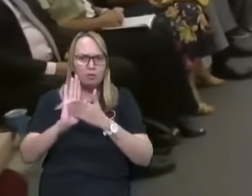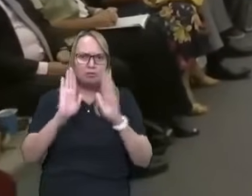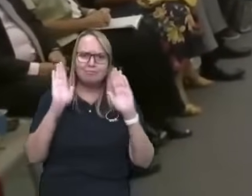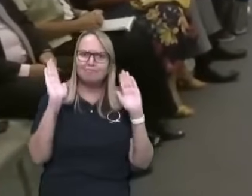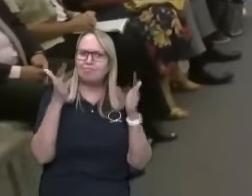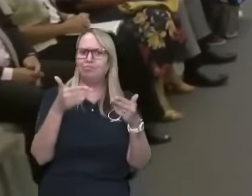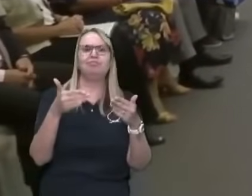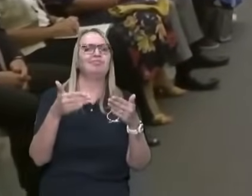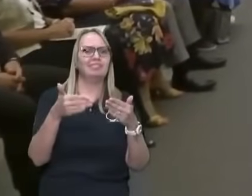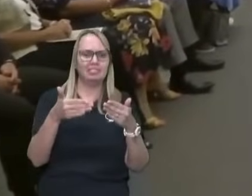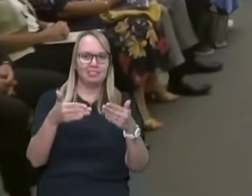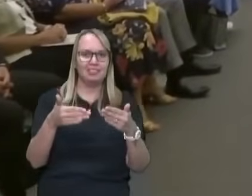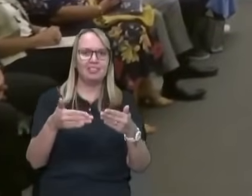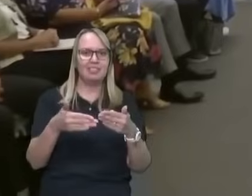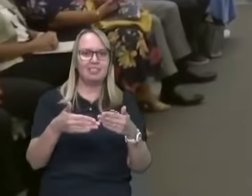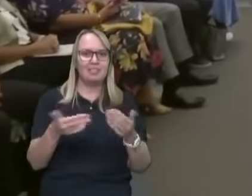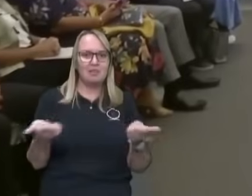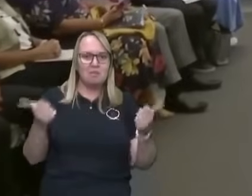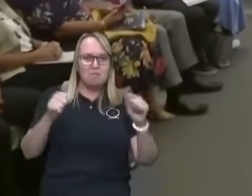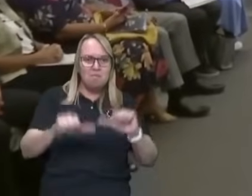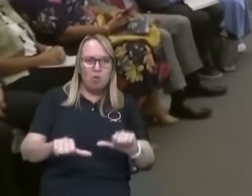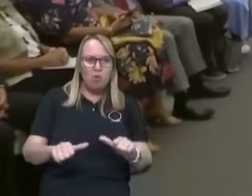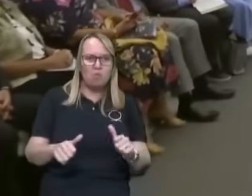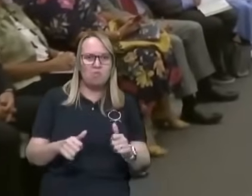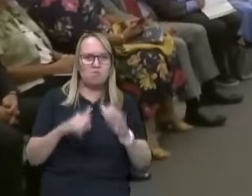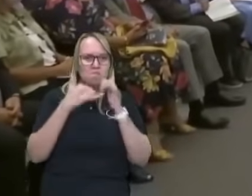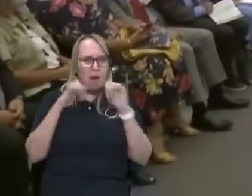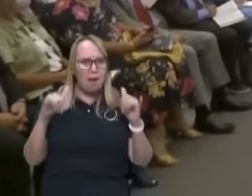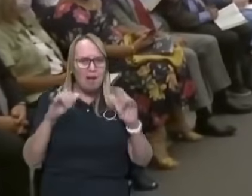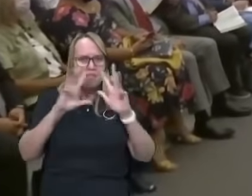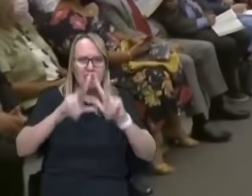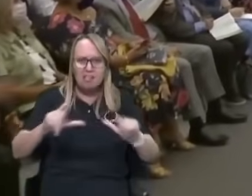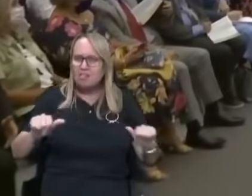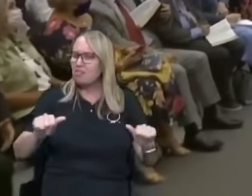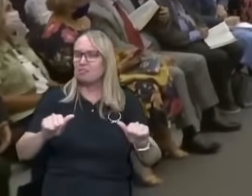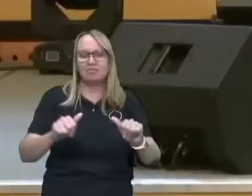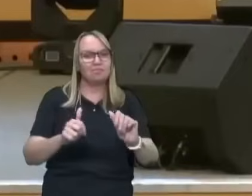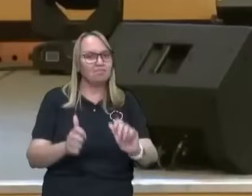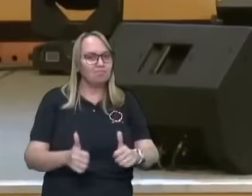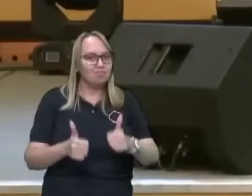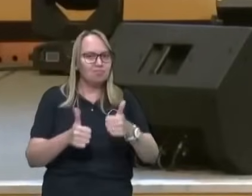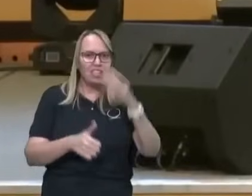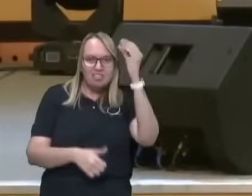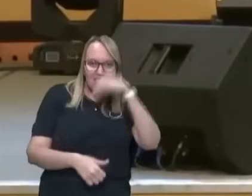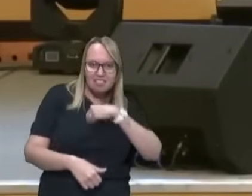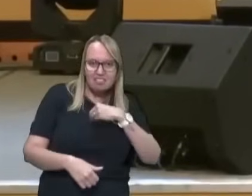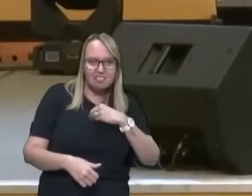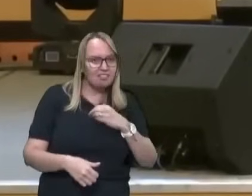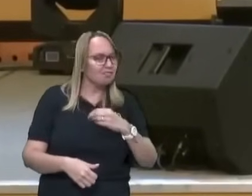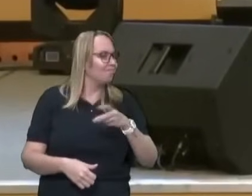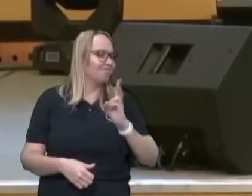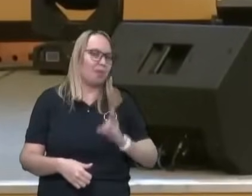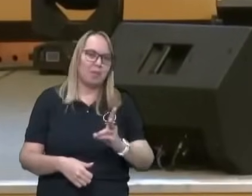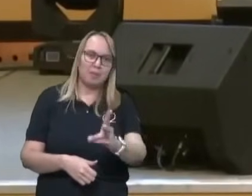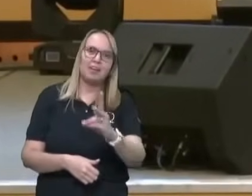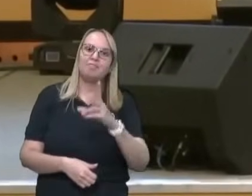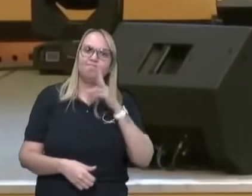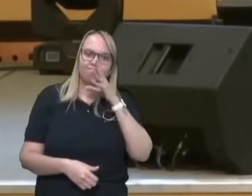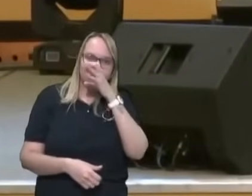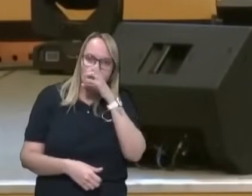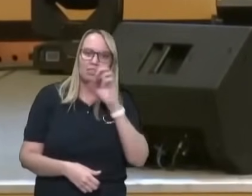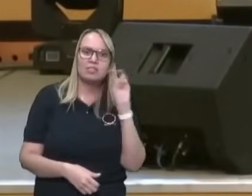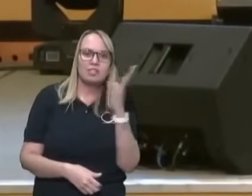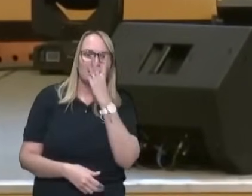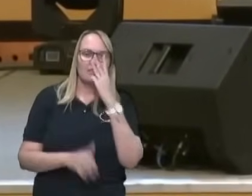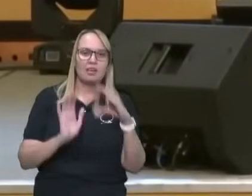vai minar tua energia para você desistir e ficar prostrado. Aquilo que está em Isaías 40,